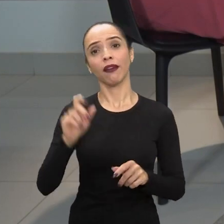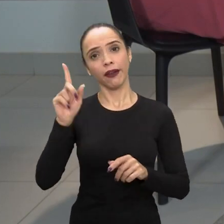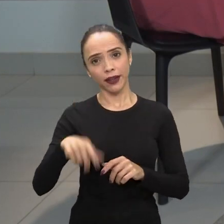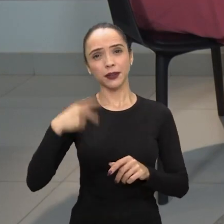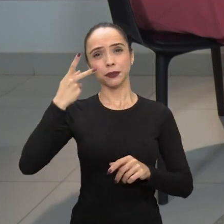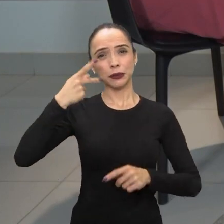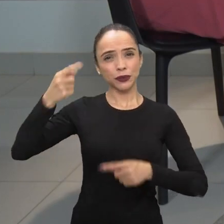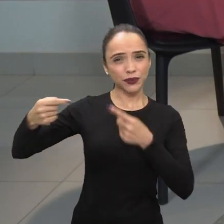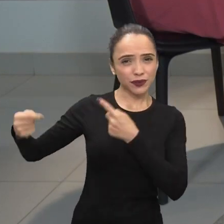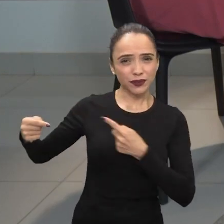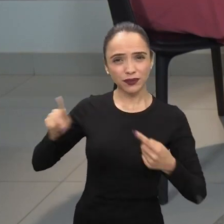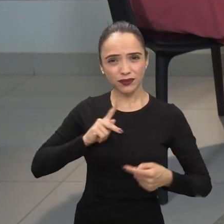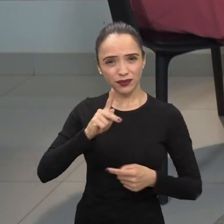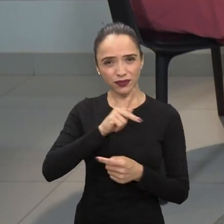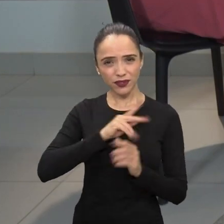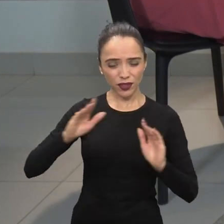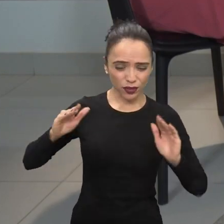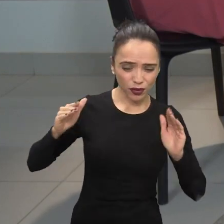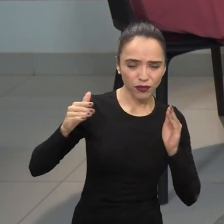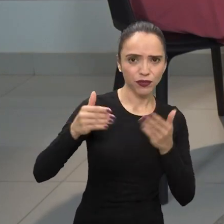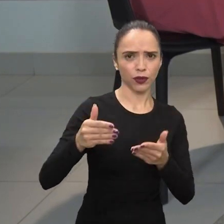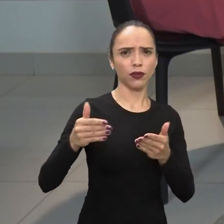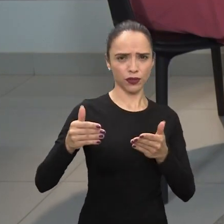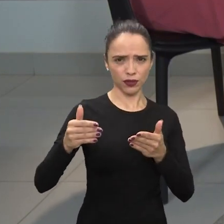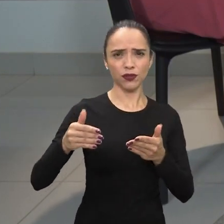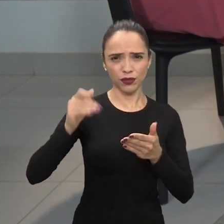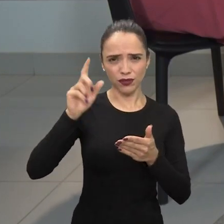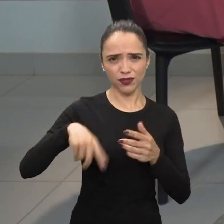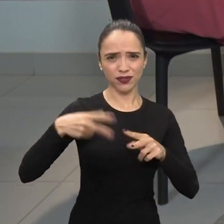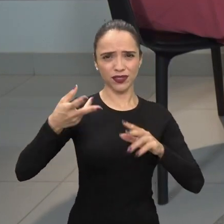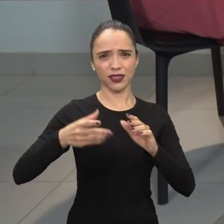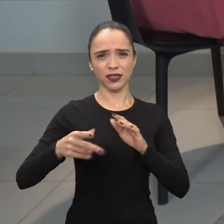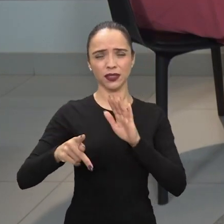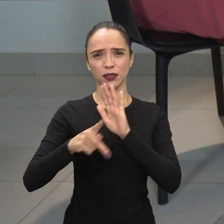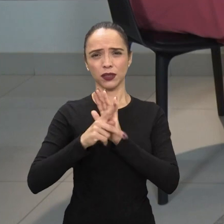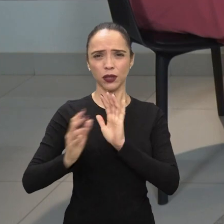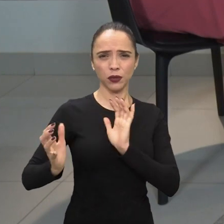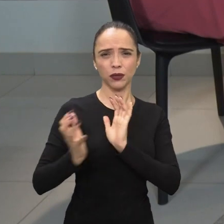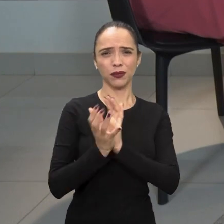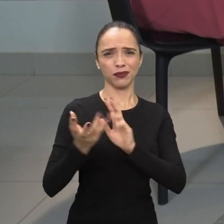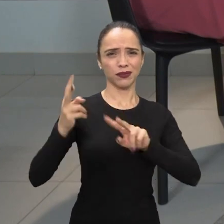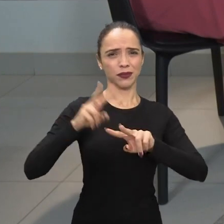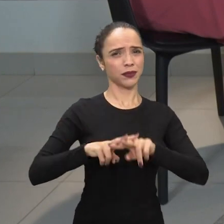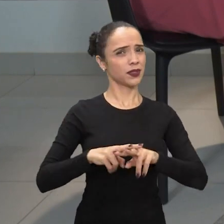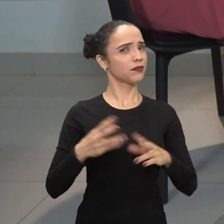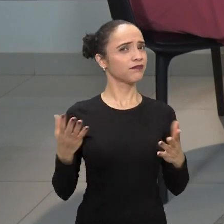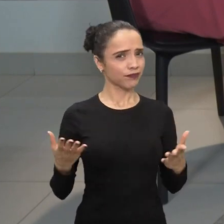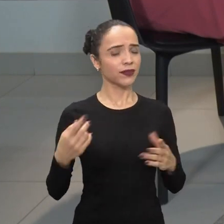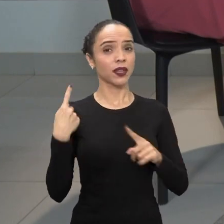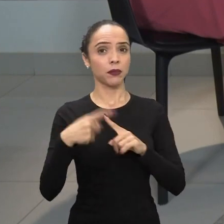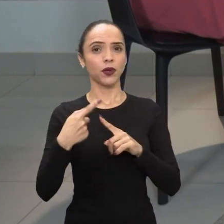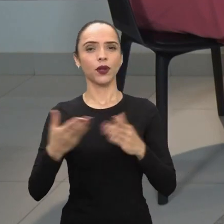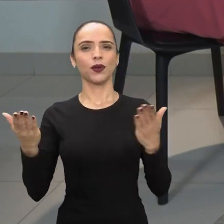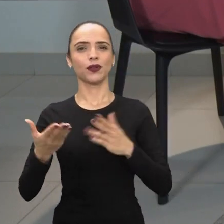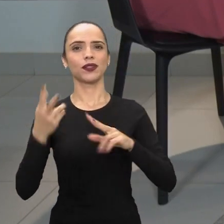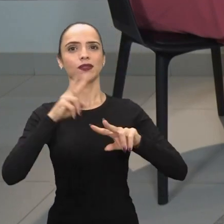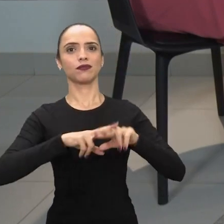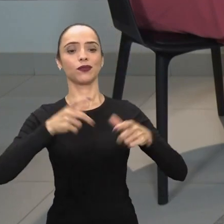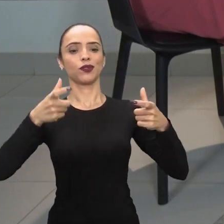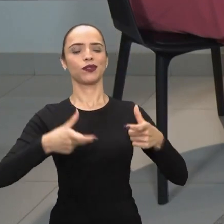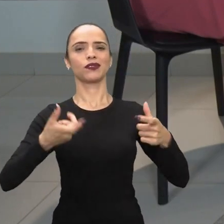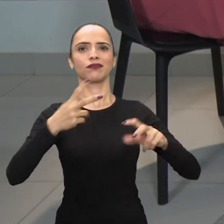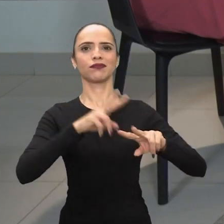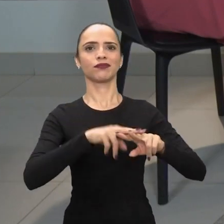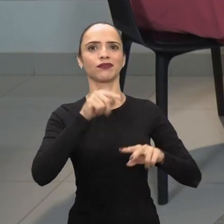e o encerramento E aí ao mesmo tempo são esses presídios né chamados presídios que mais tem denúncias de